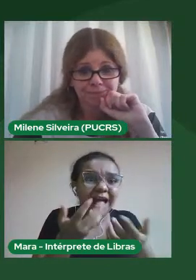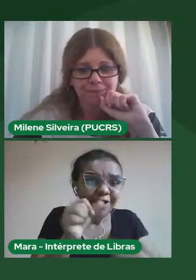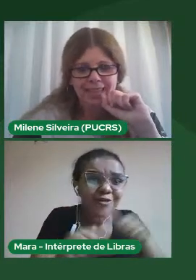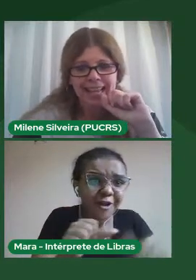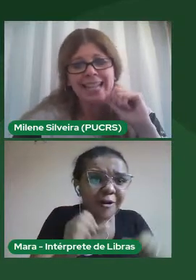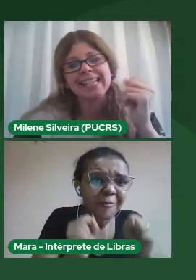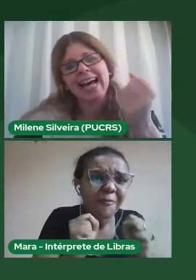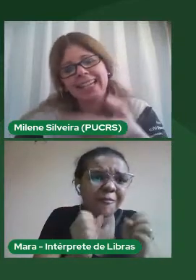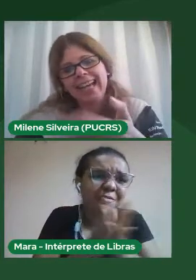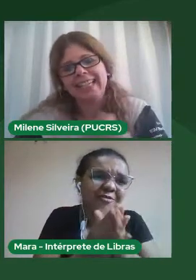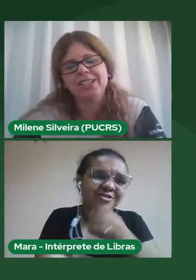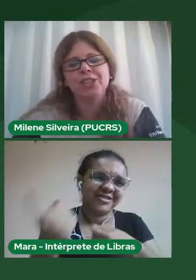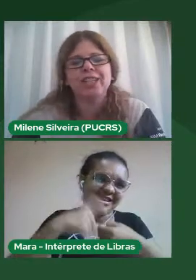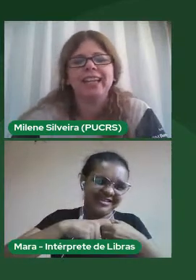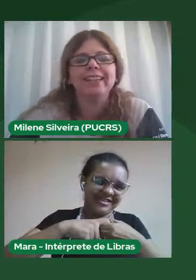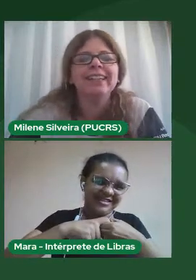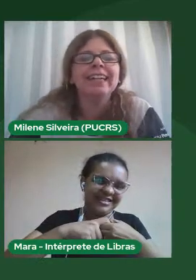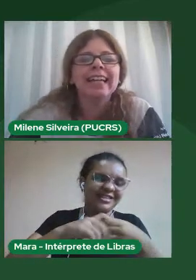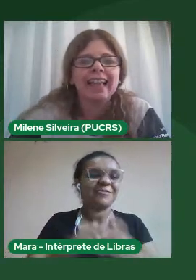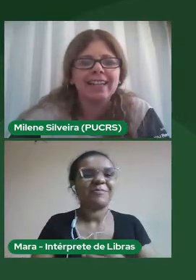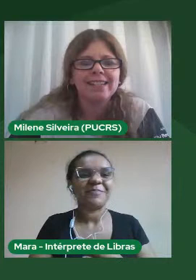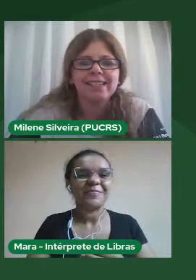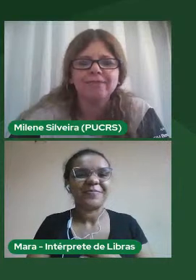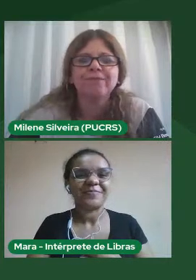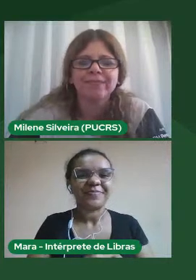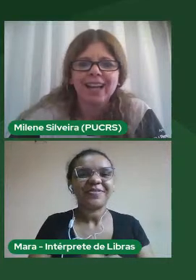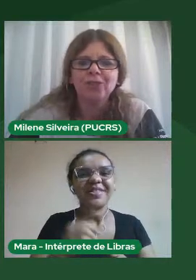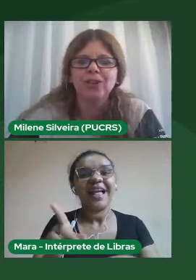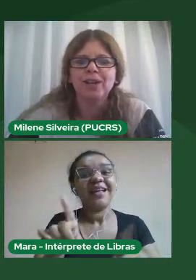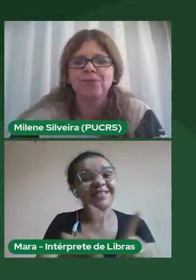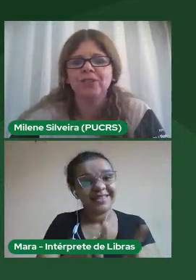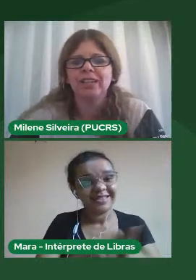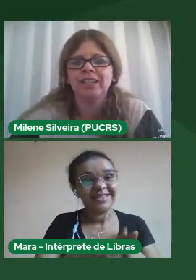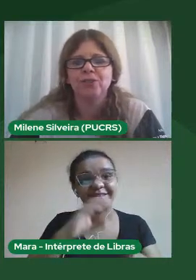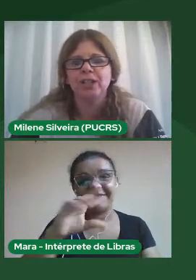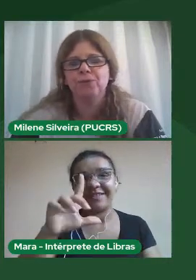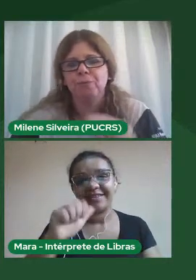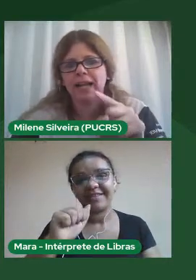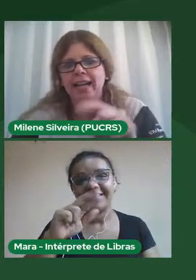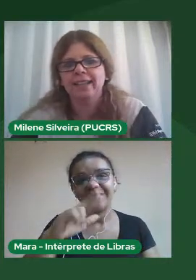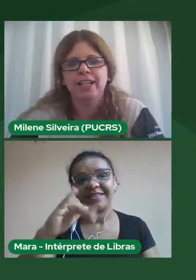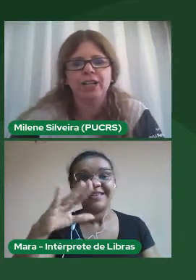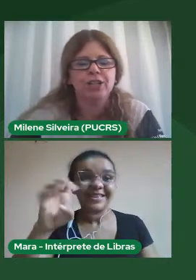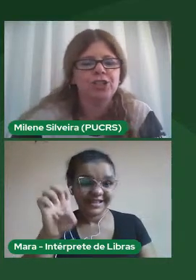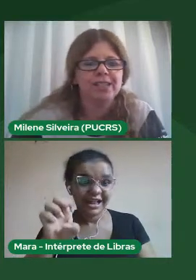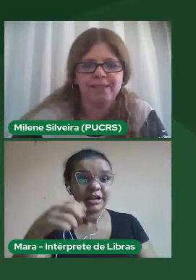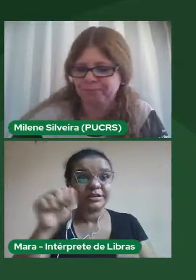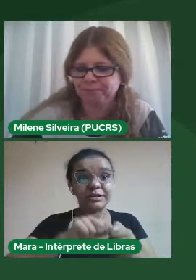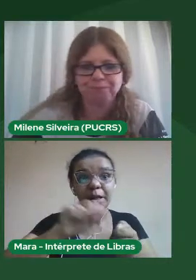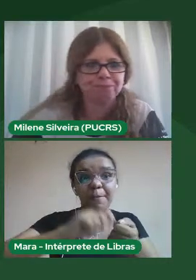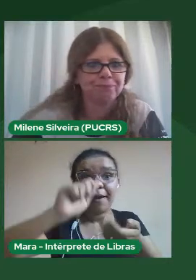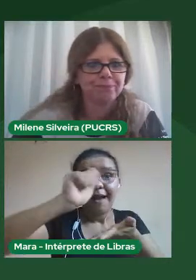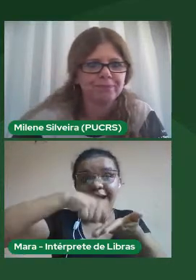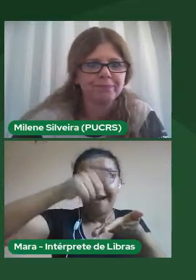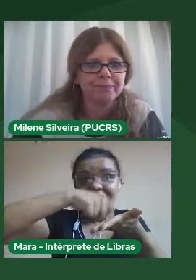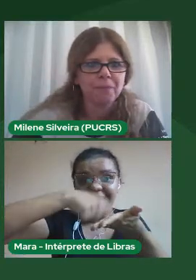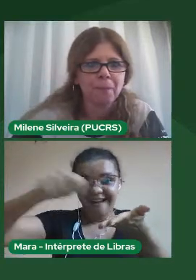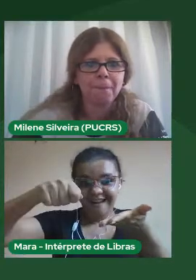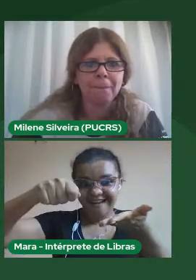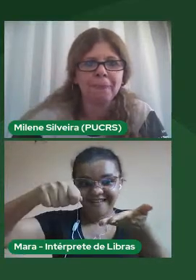Jonathan Lazar. E ali a gente tem Clarice autografando ali o livro para Tice.